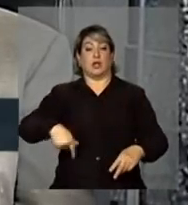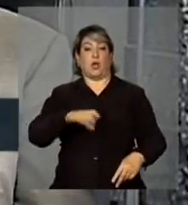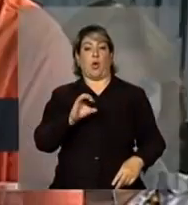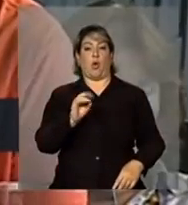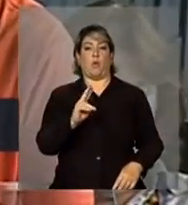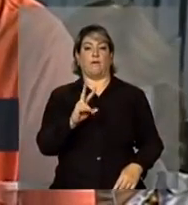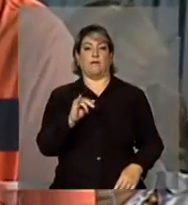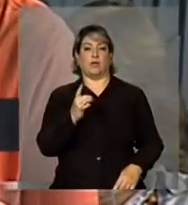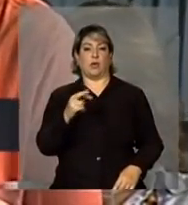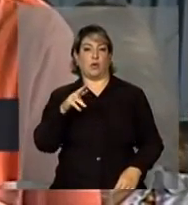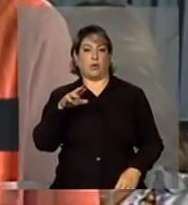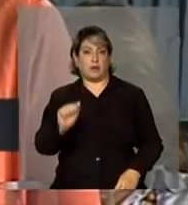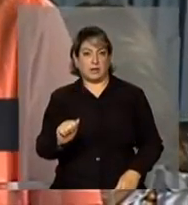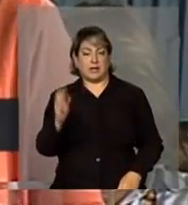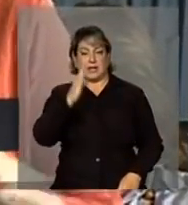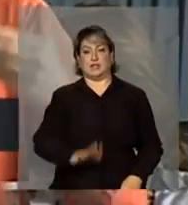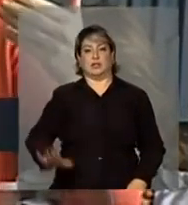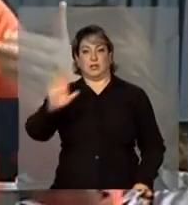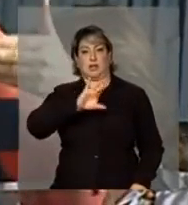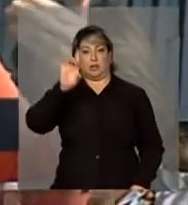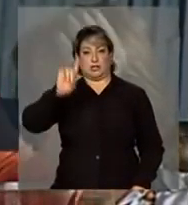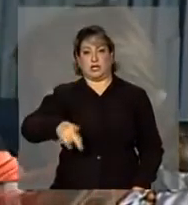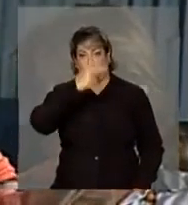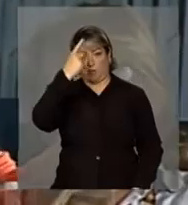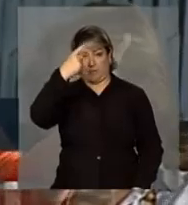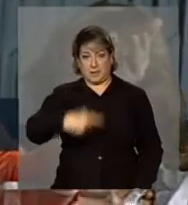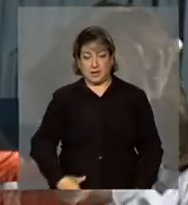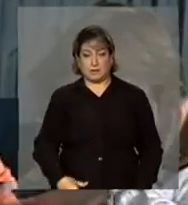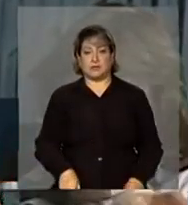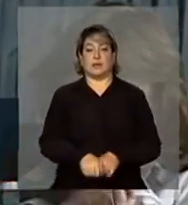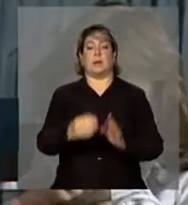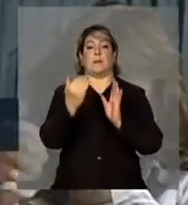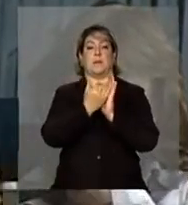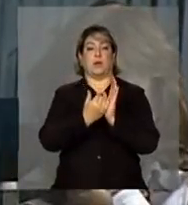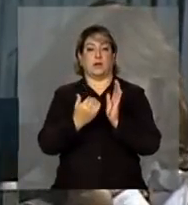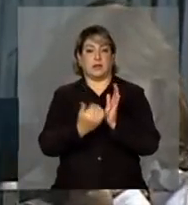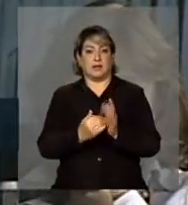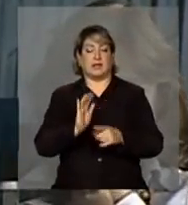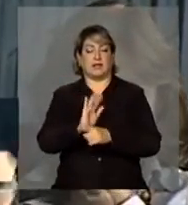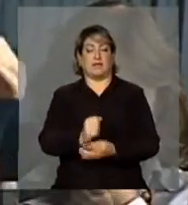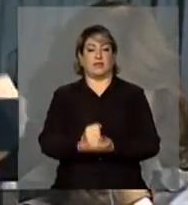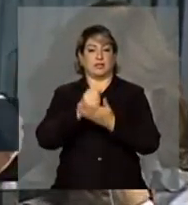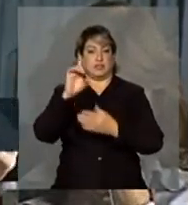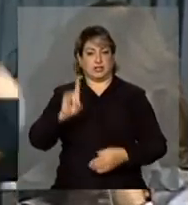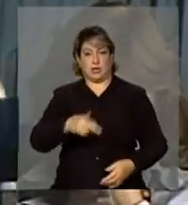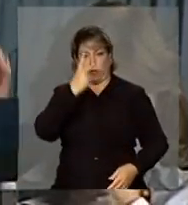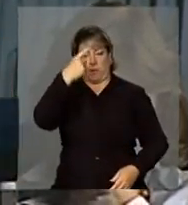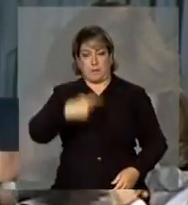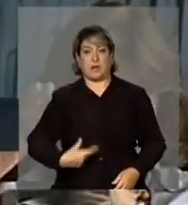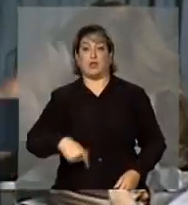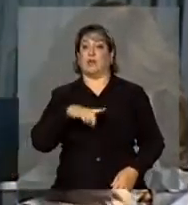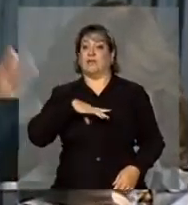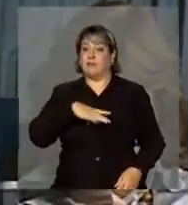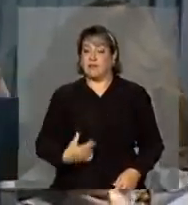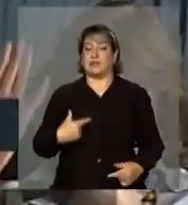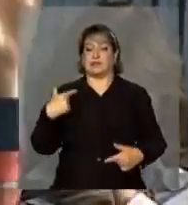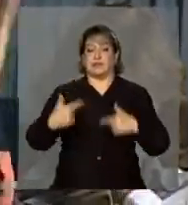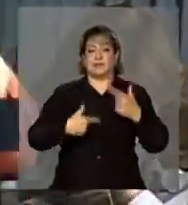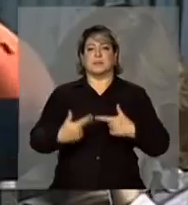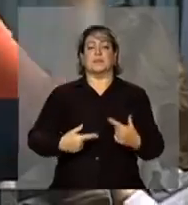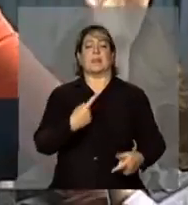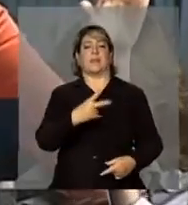Ouvidoria Nacional de Direitos Humanos, pelo nosso Programa de Defensores de Direitos Humanos, e que nós estamos desafiados a cada vez